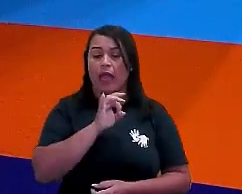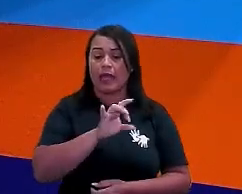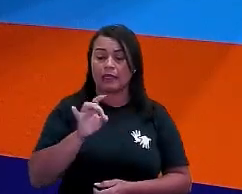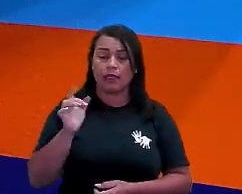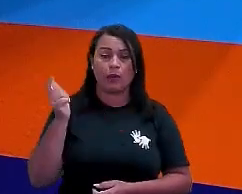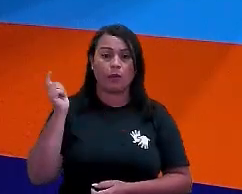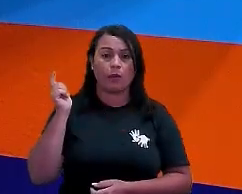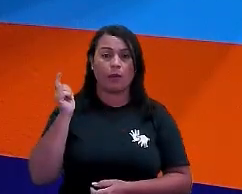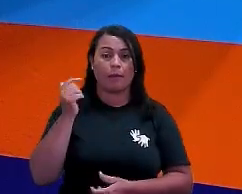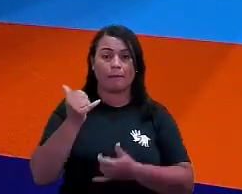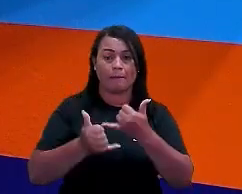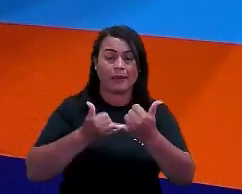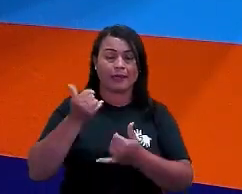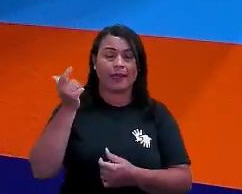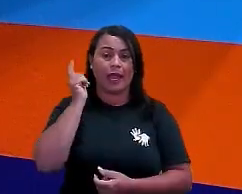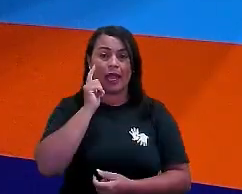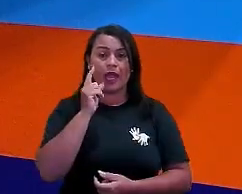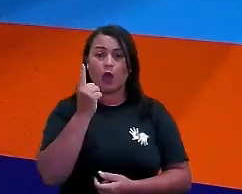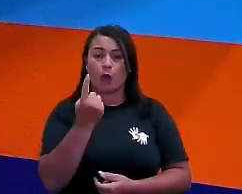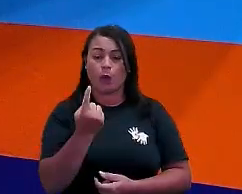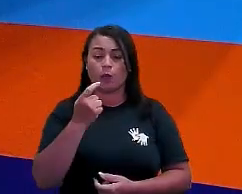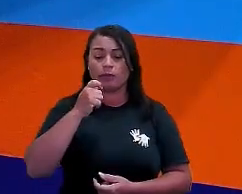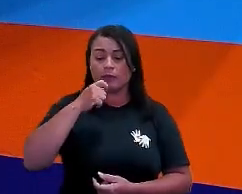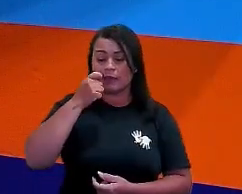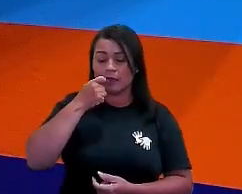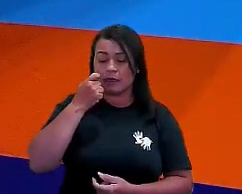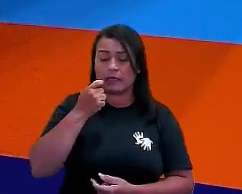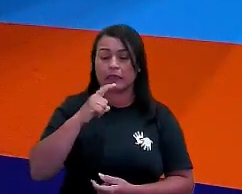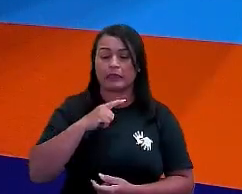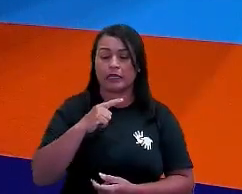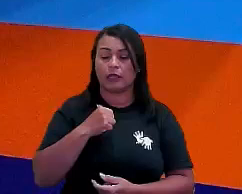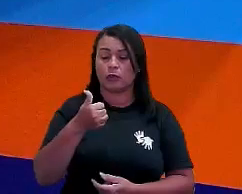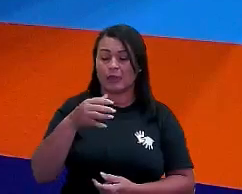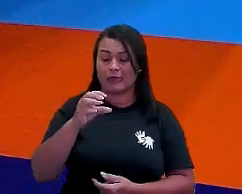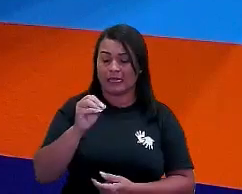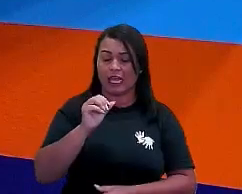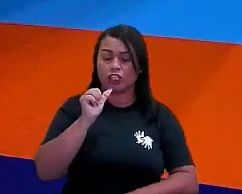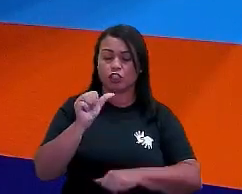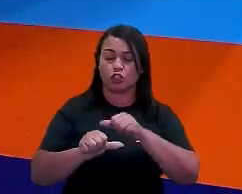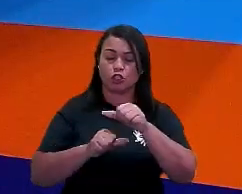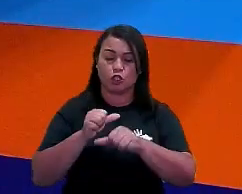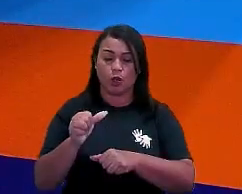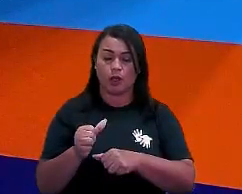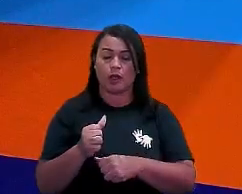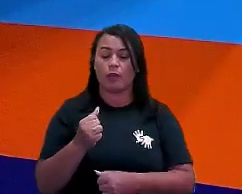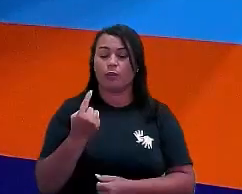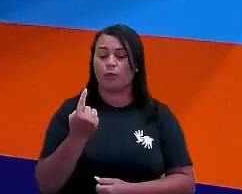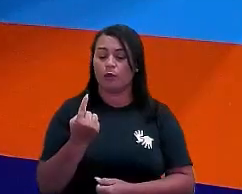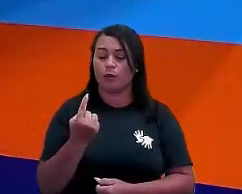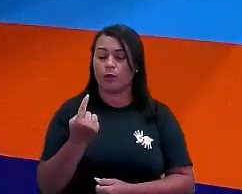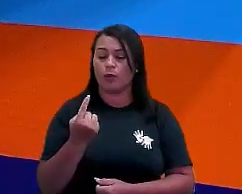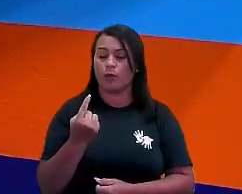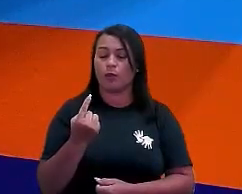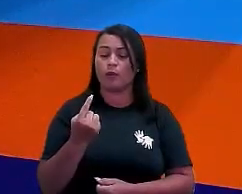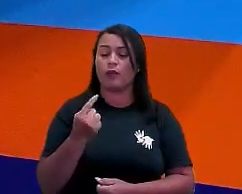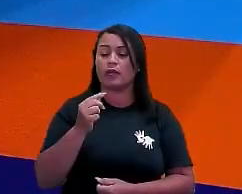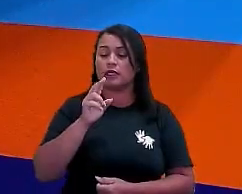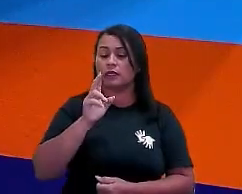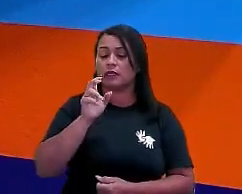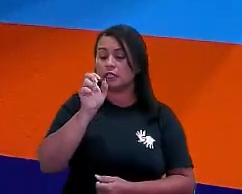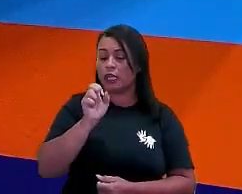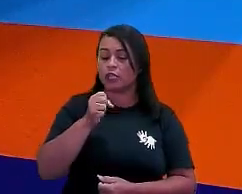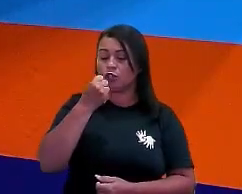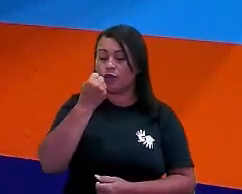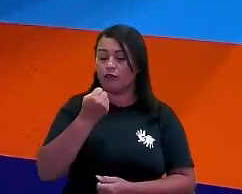palito de dente. Quem completa 10 palitos de dente, troca por um palito de sorvete. Veja o resultado